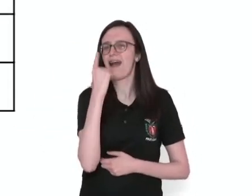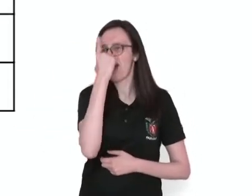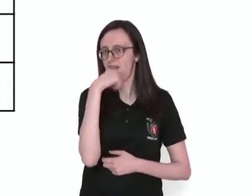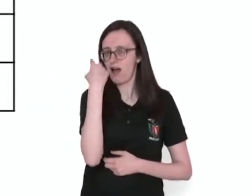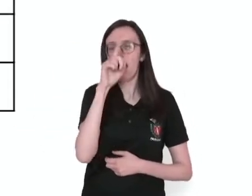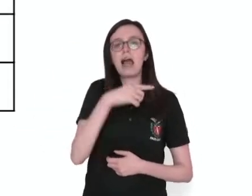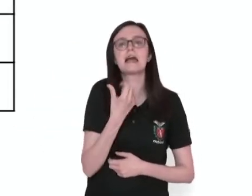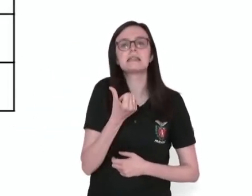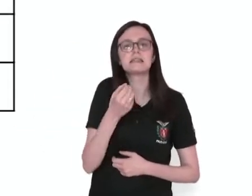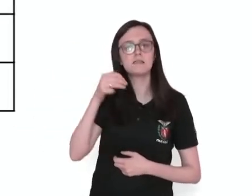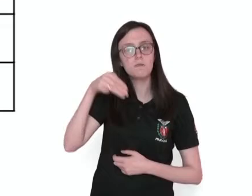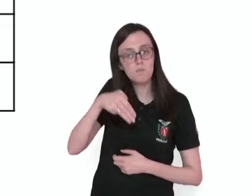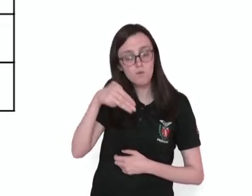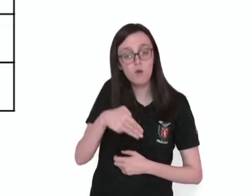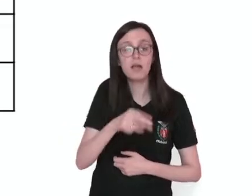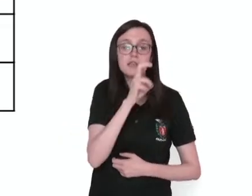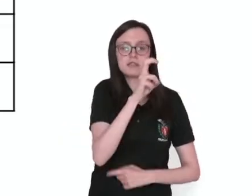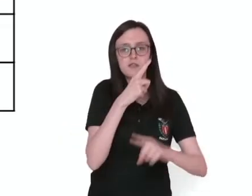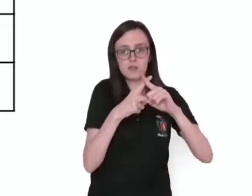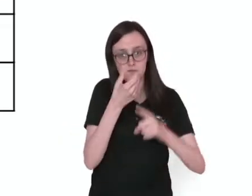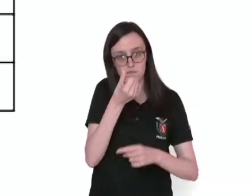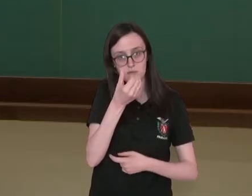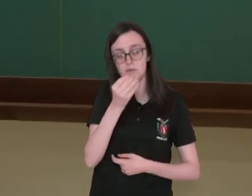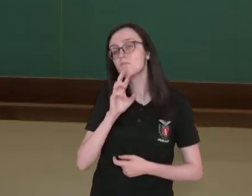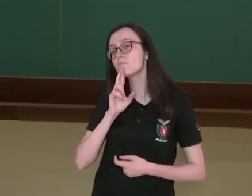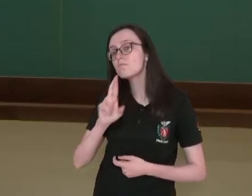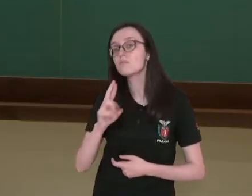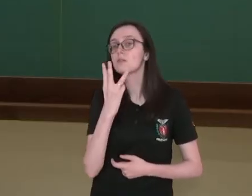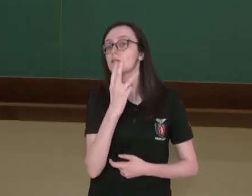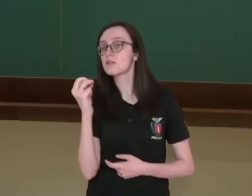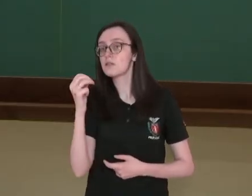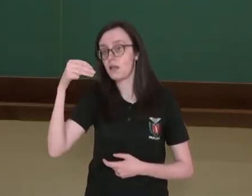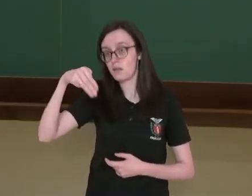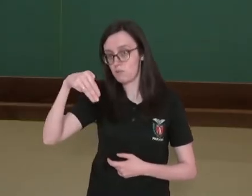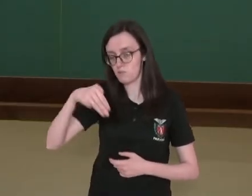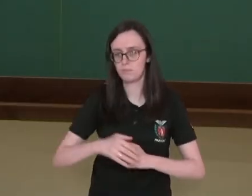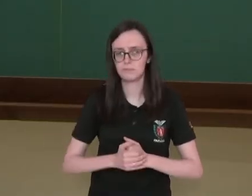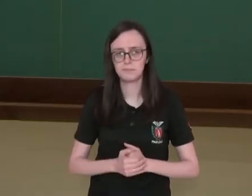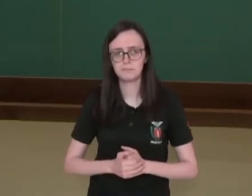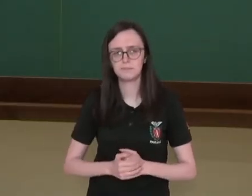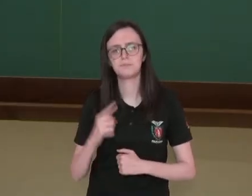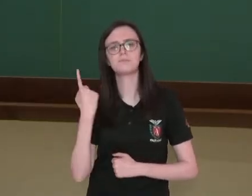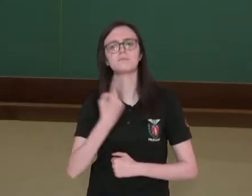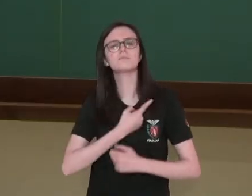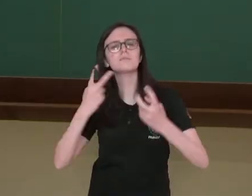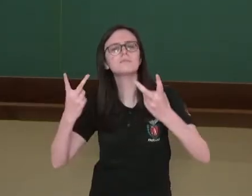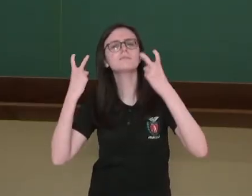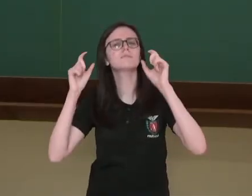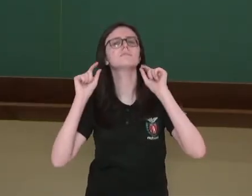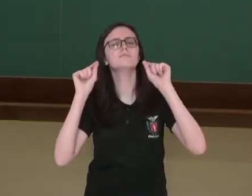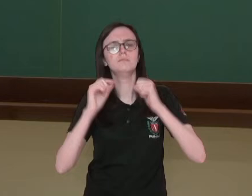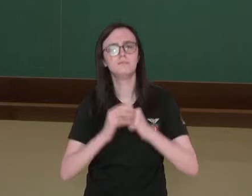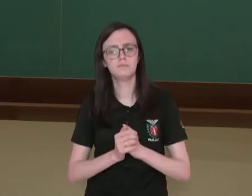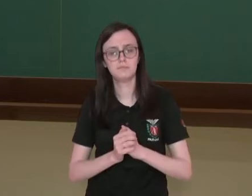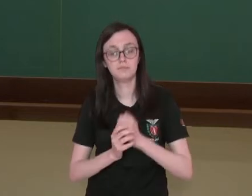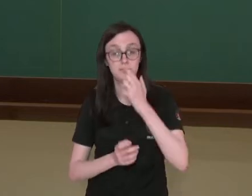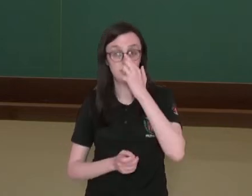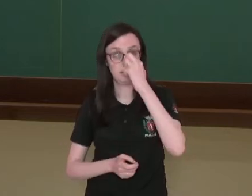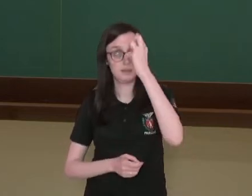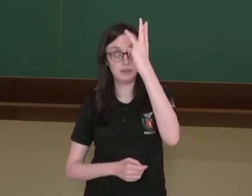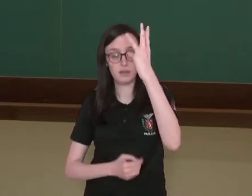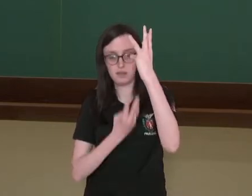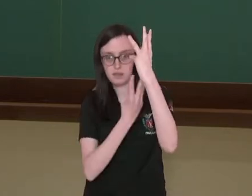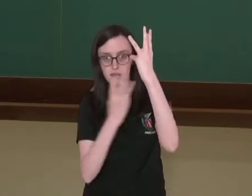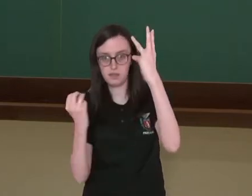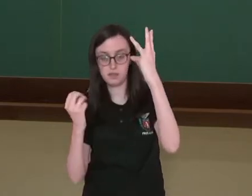ou seja, 5 vezes 60 vai dar 300 minutos. O que a gente está observando que de 3 para 300 houve